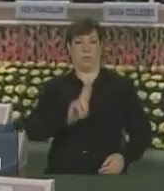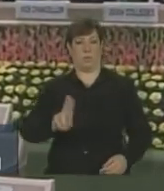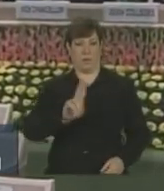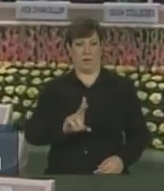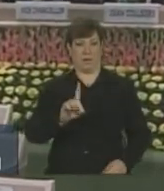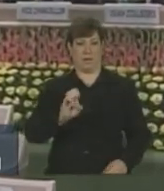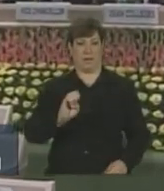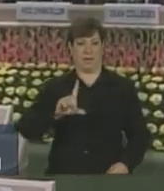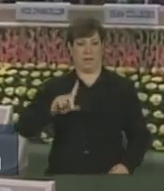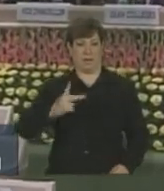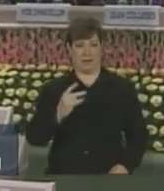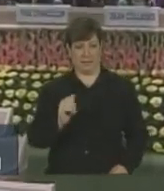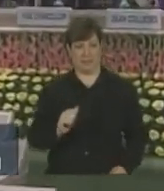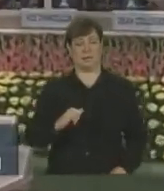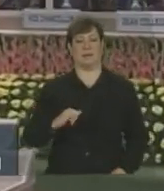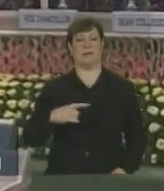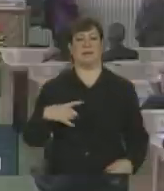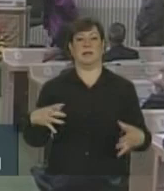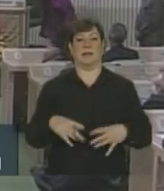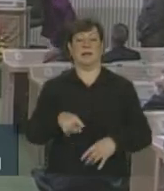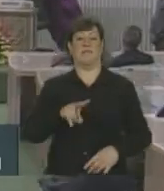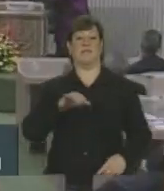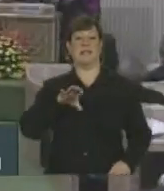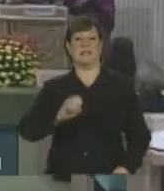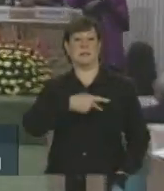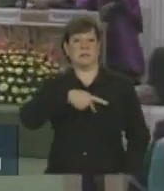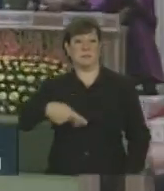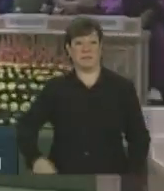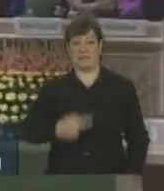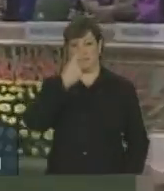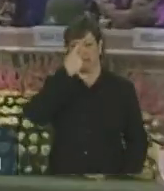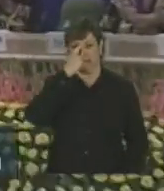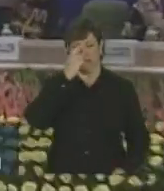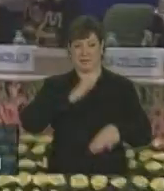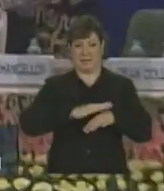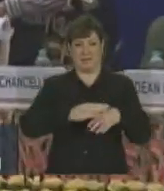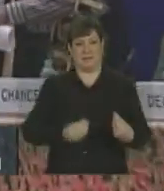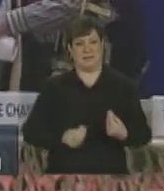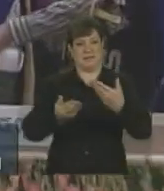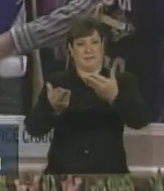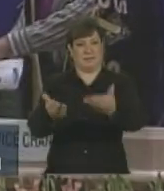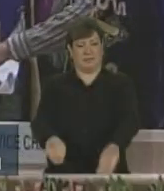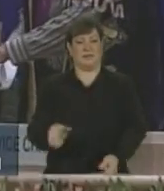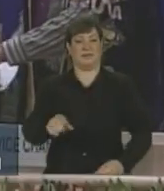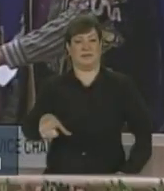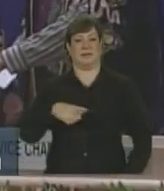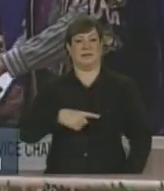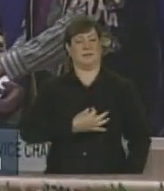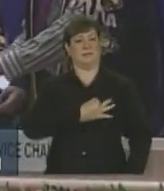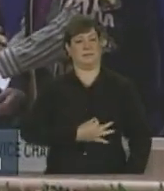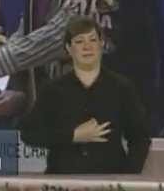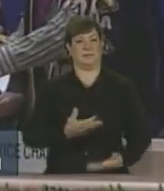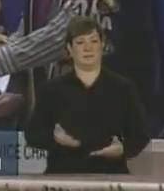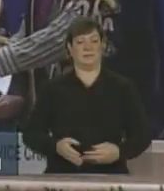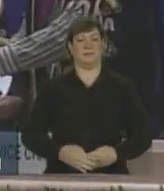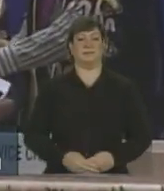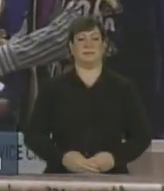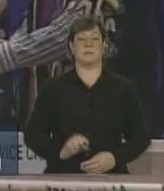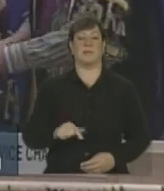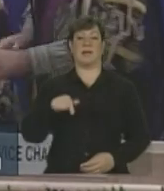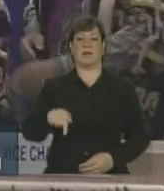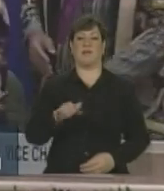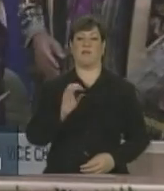recebeu o diploma das mãos do vice-presidente da Índia e reitor da Universidade de Delhi.